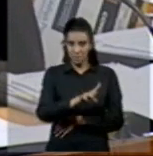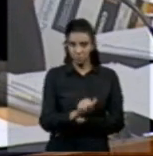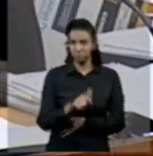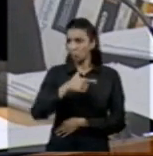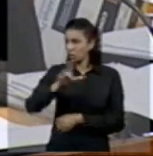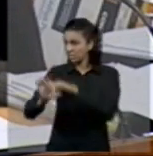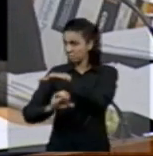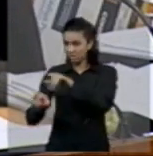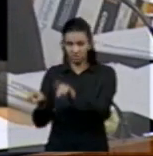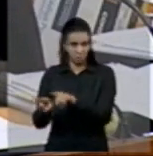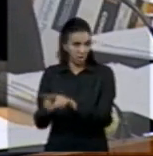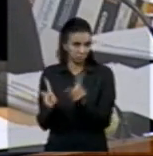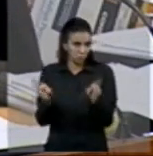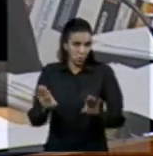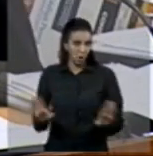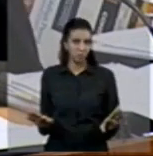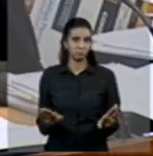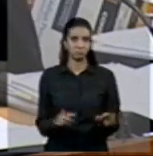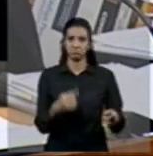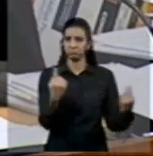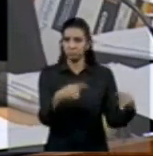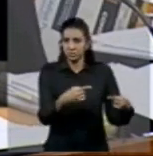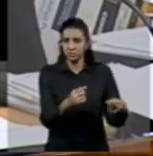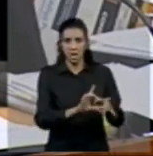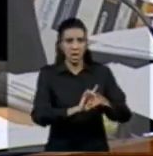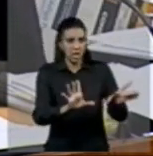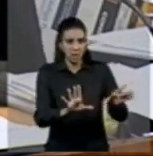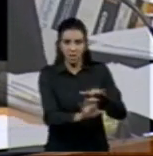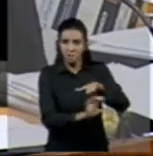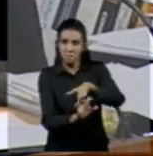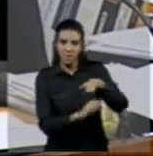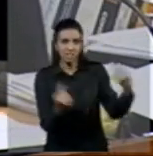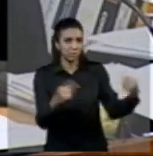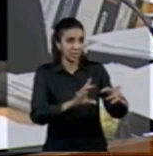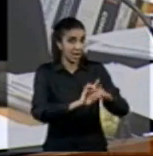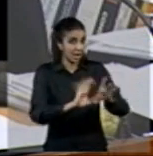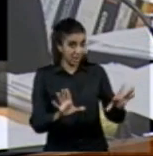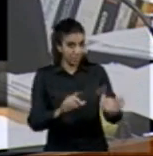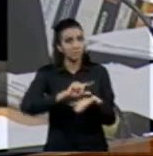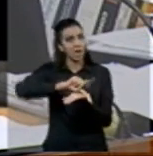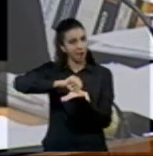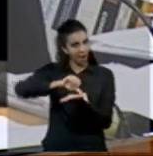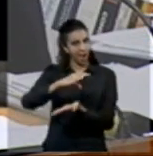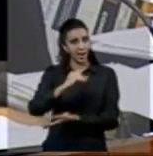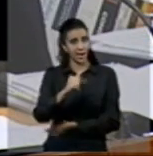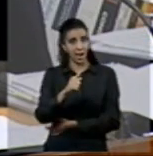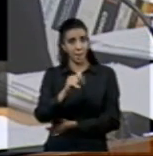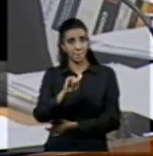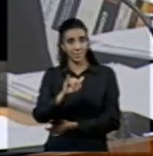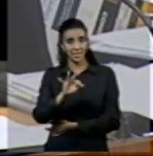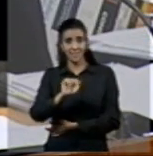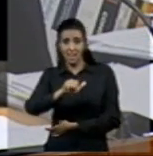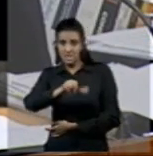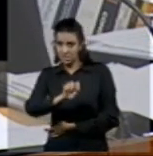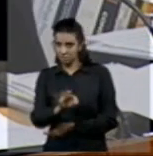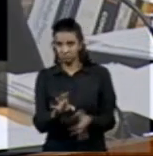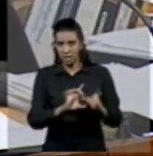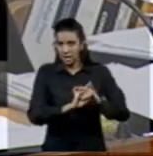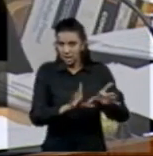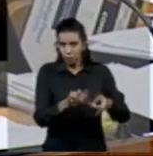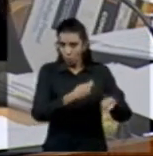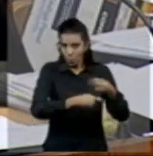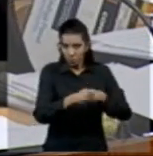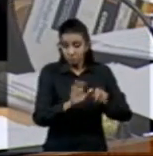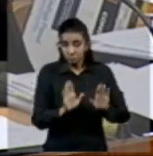empresa, dentro da livre iniciativa, dentro da livre concorrência do regime capitalista, a Cenibra,